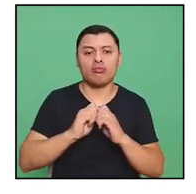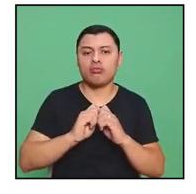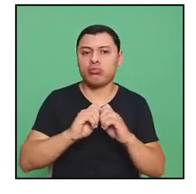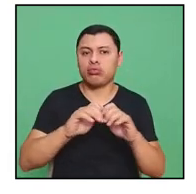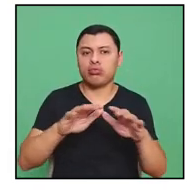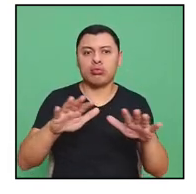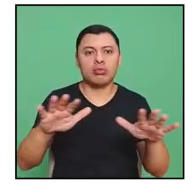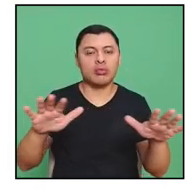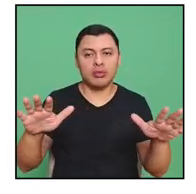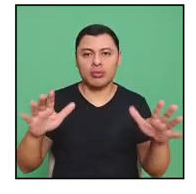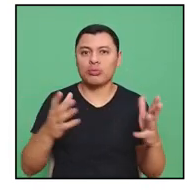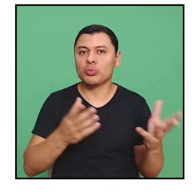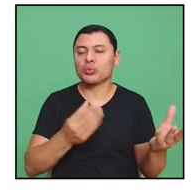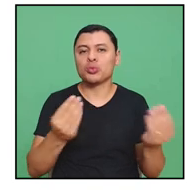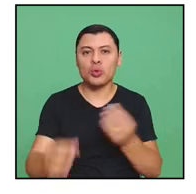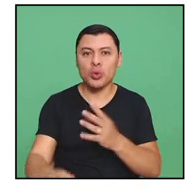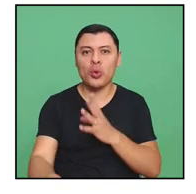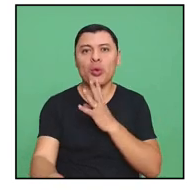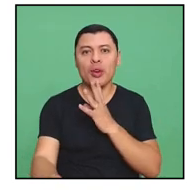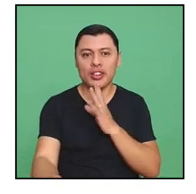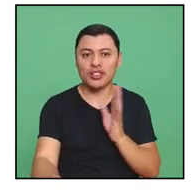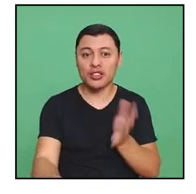redefinição